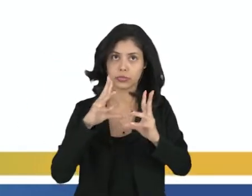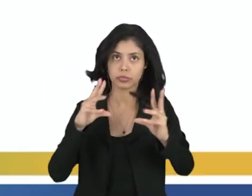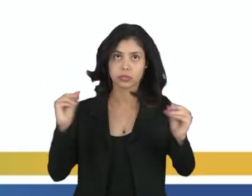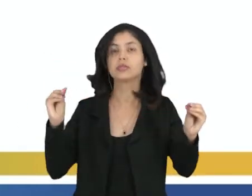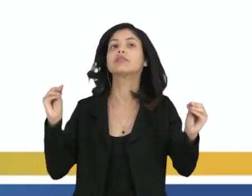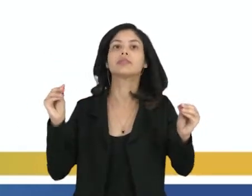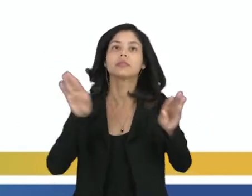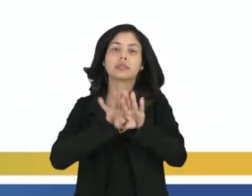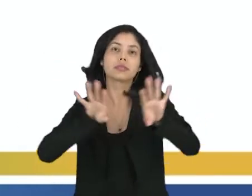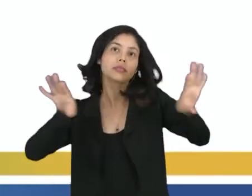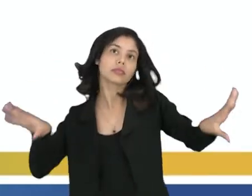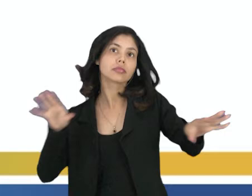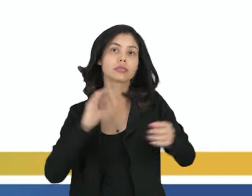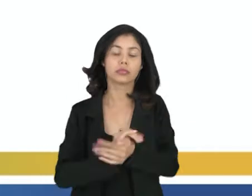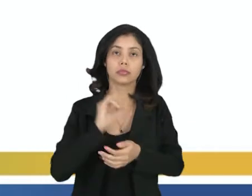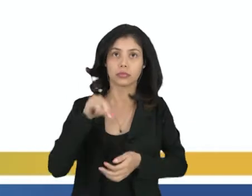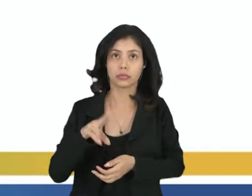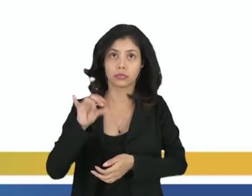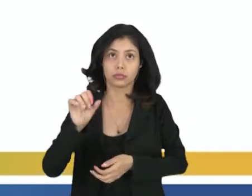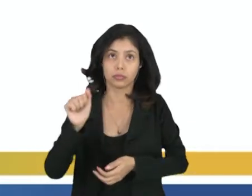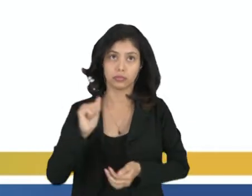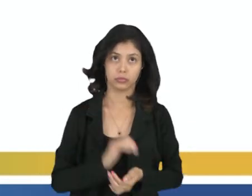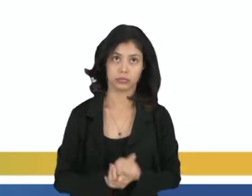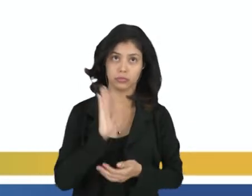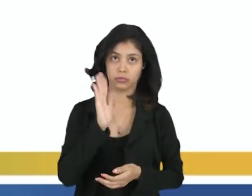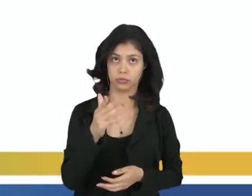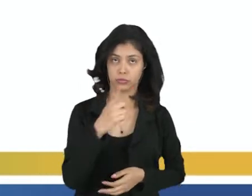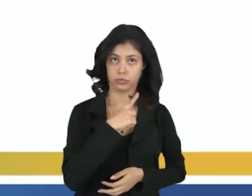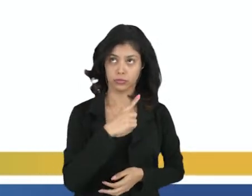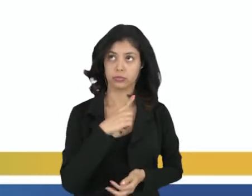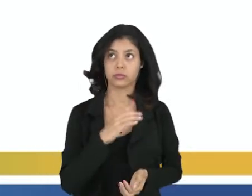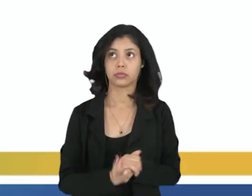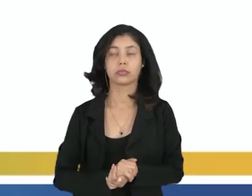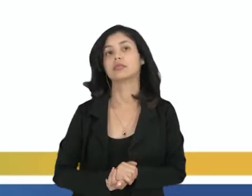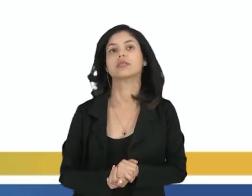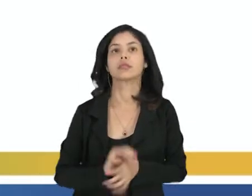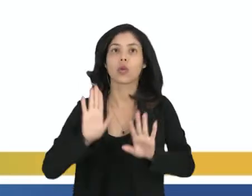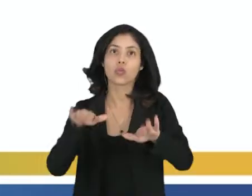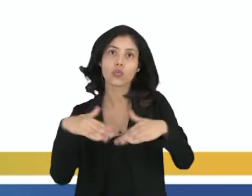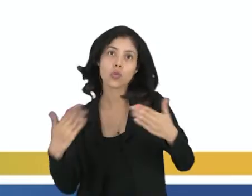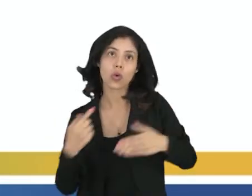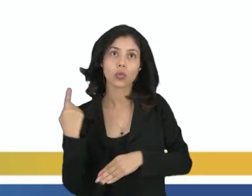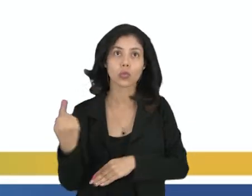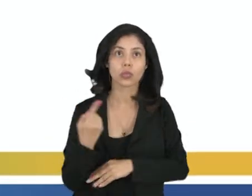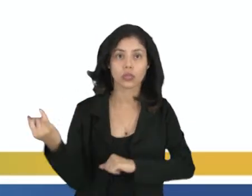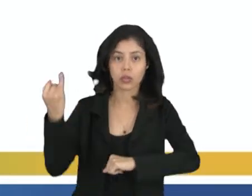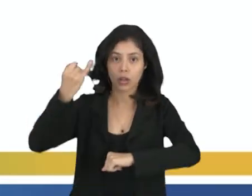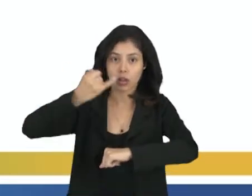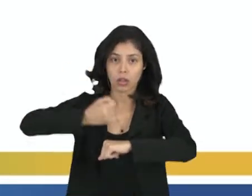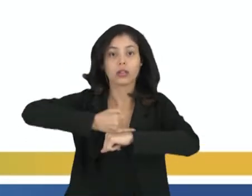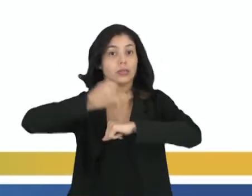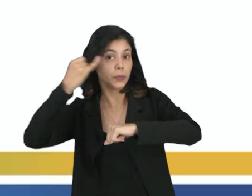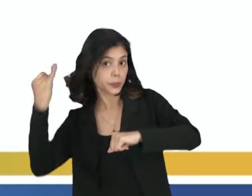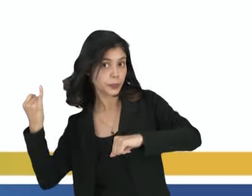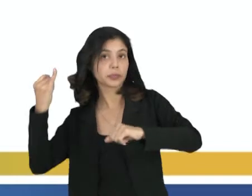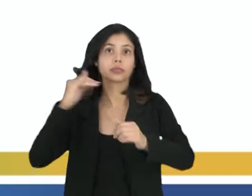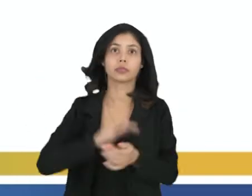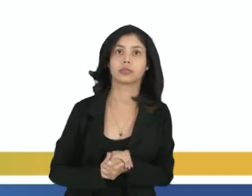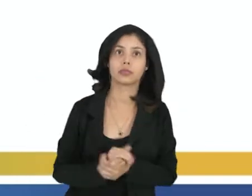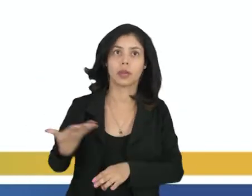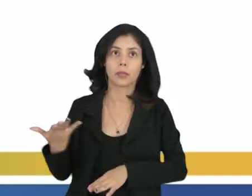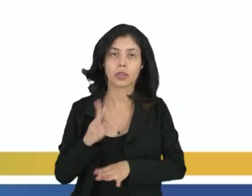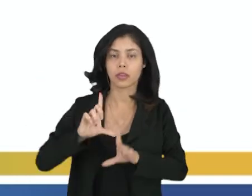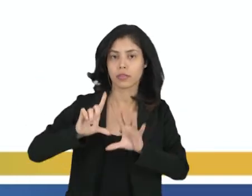seja, separa os seus íons que já existiam, dos quais o único ânion que a base